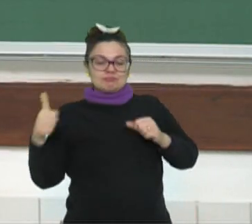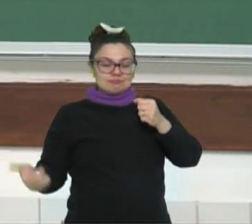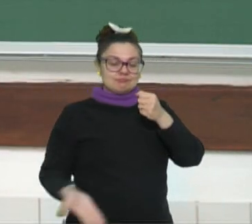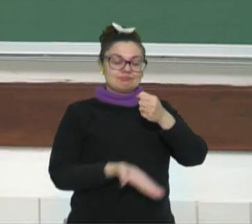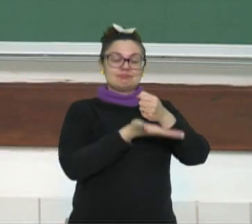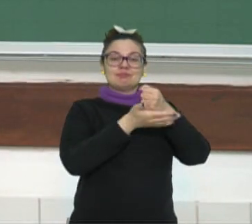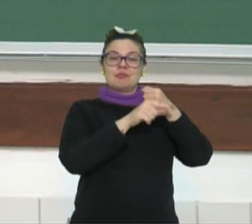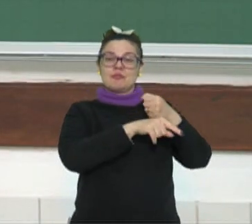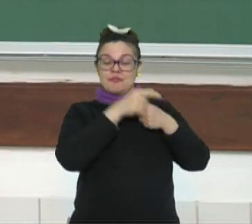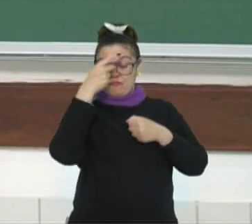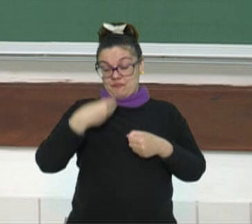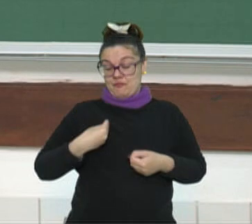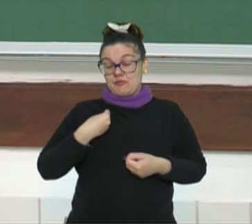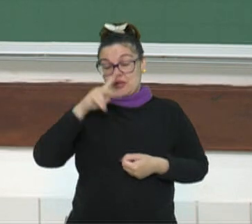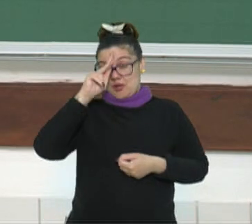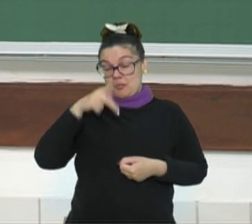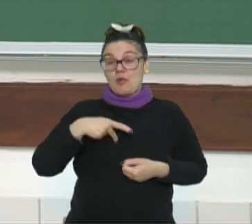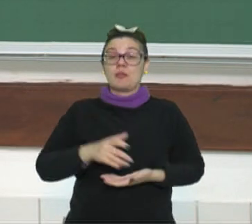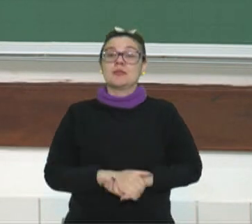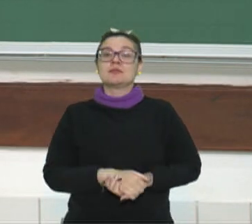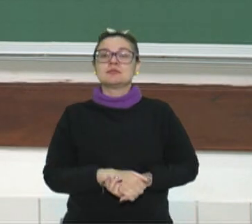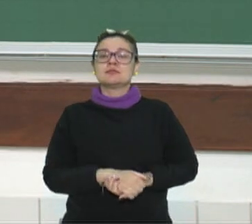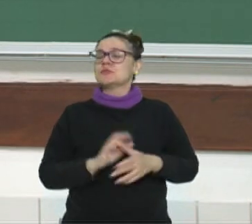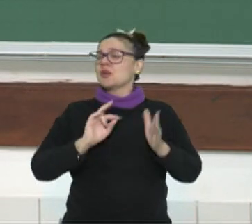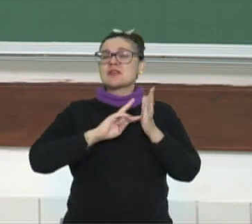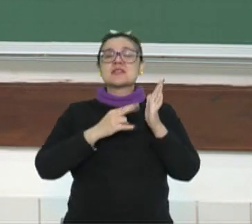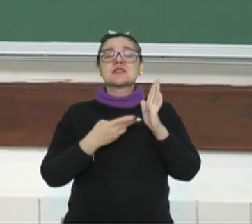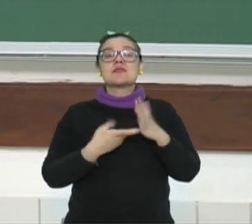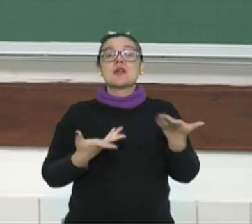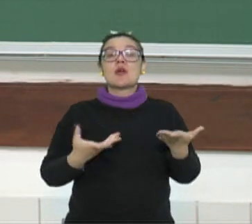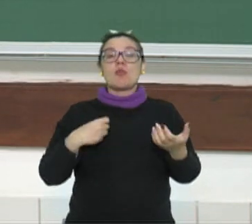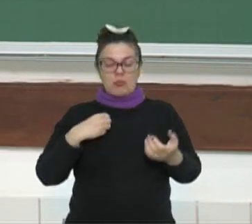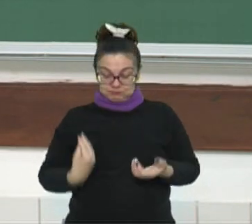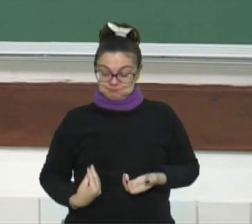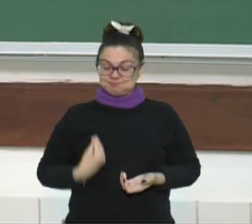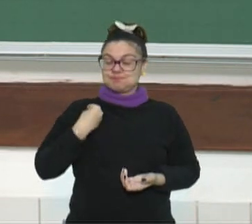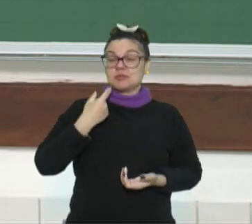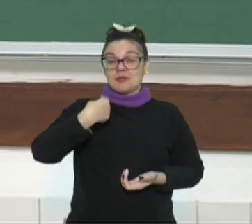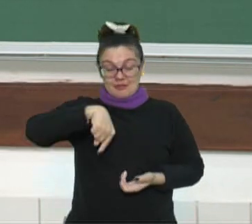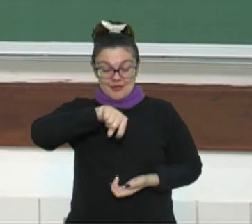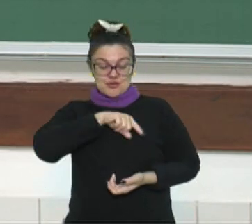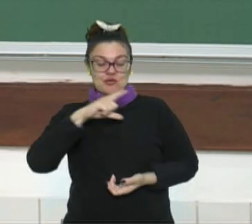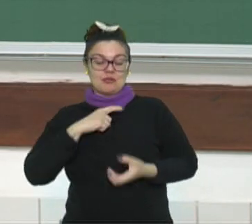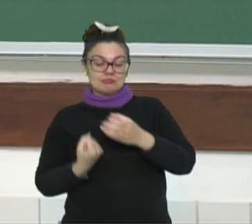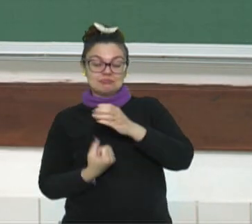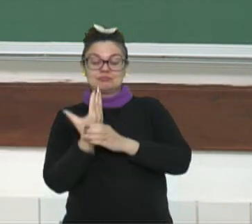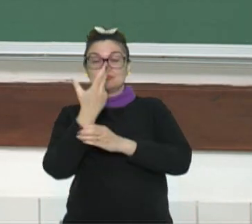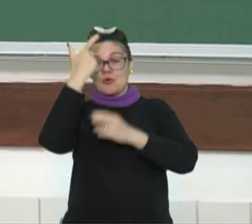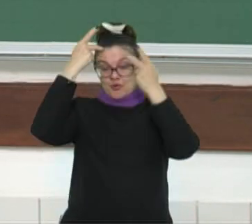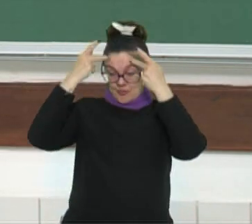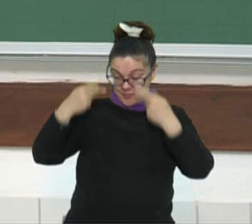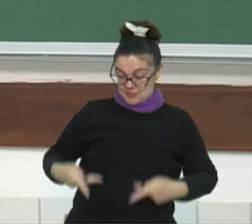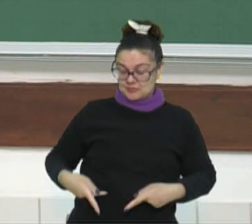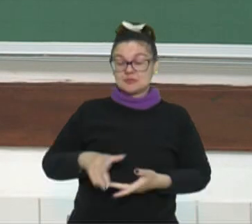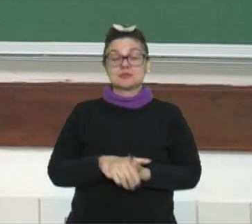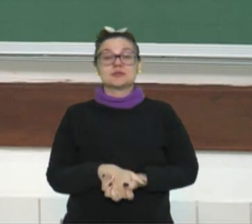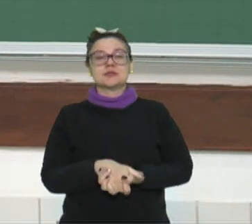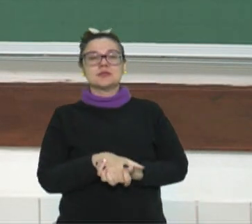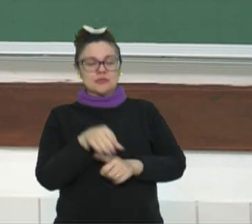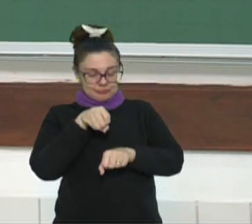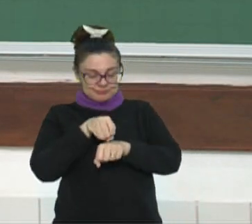sobre a própria vida, sobre a vida dos outros? Ou seja, que tipo de existência nós temos enquanto seres humanos? Então, a